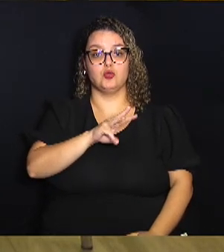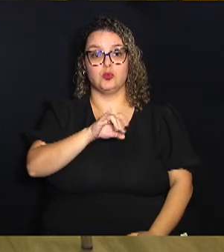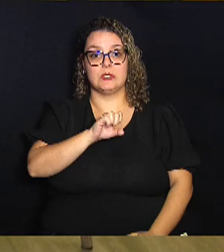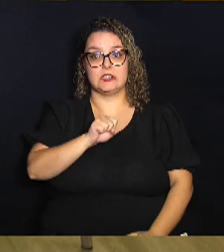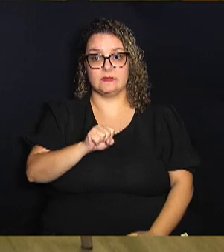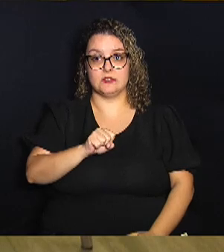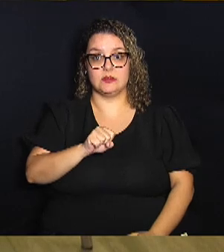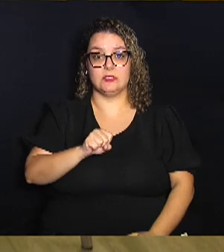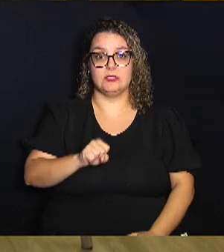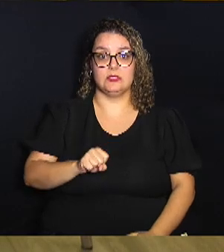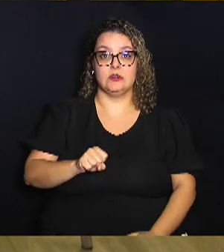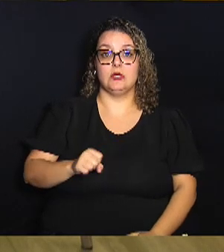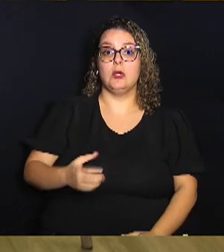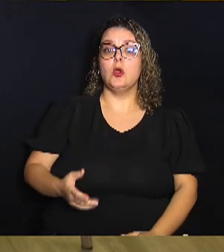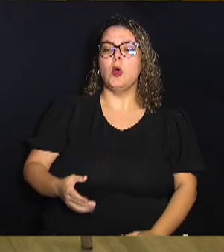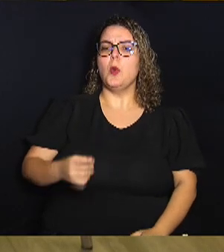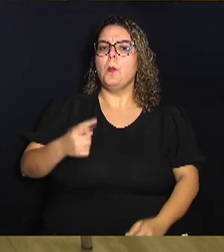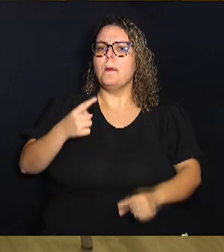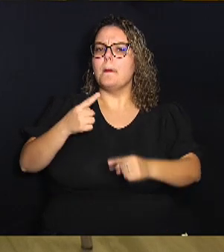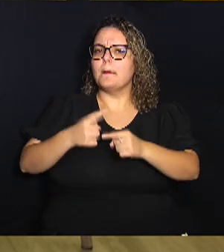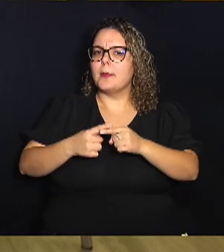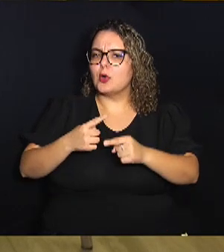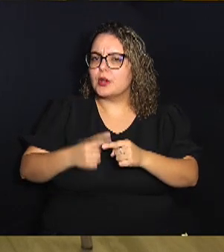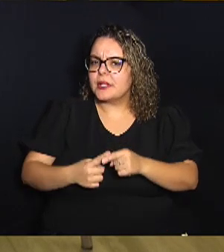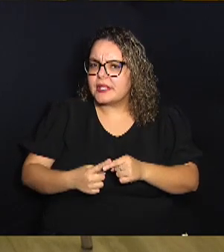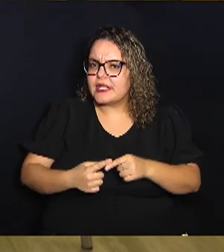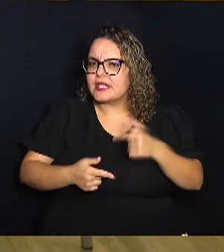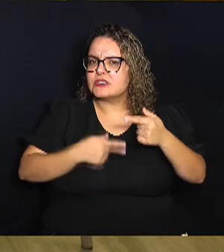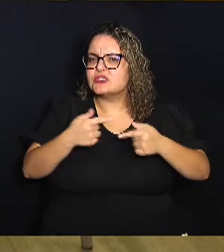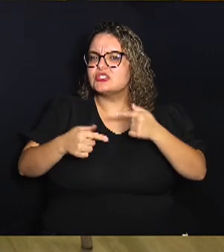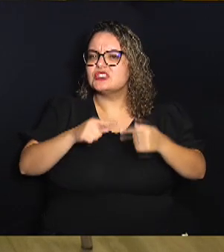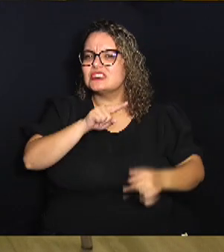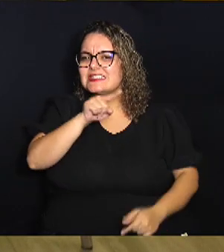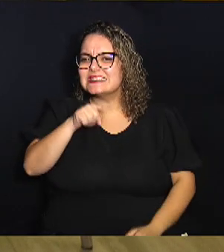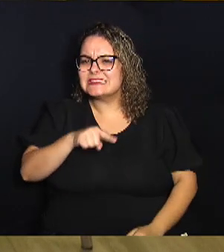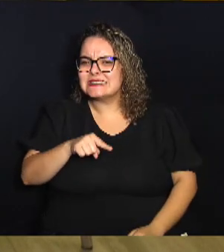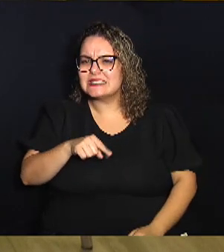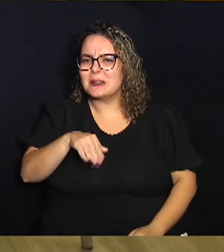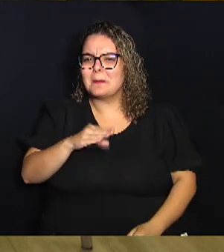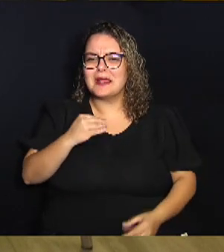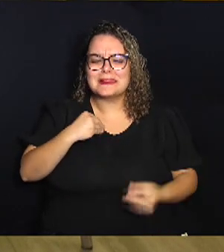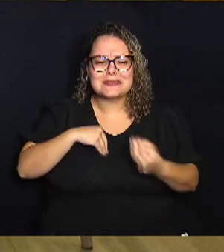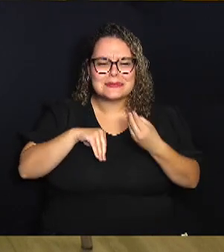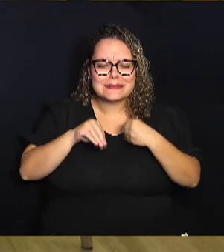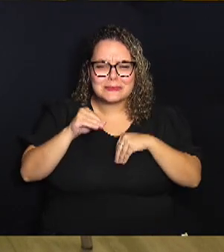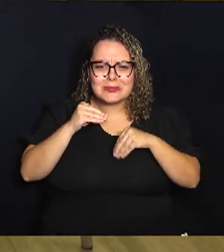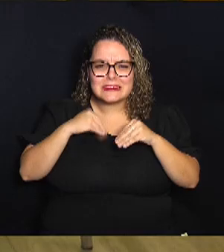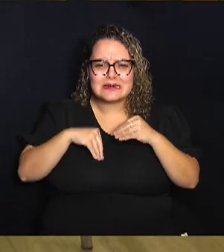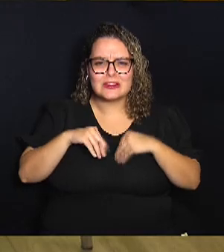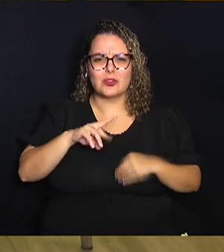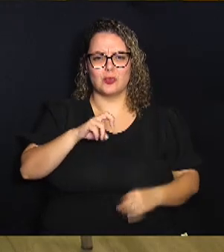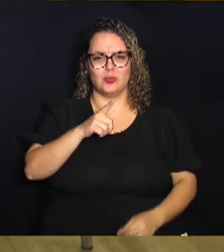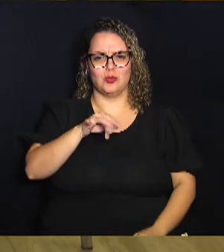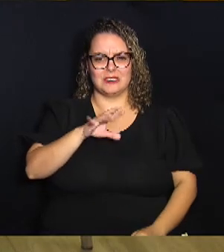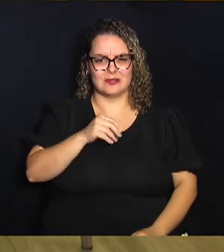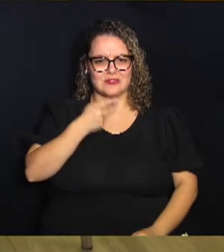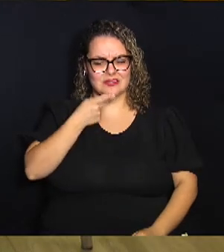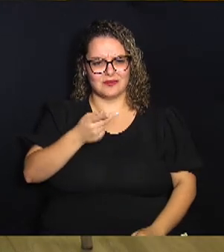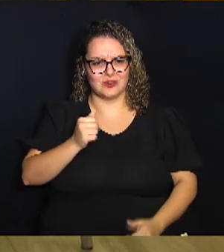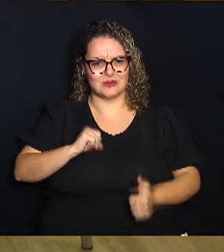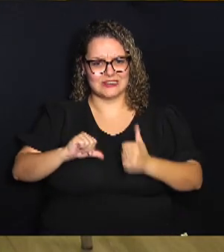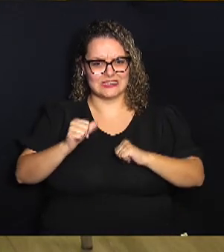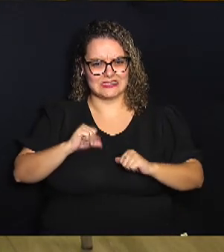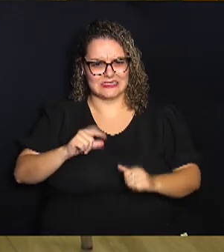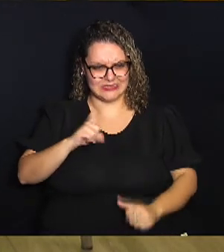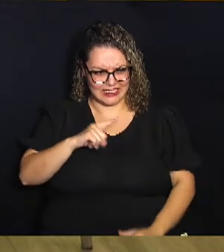por que a geração Z aparenta ser mais depressiva? Rodrigo, você falou de ansiedade, tem